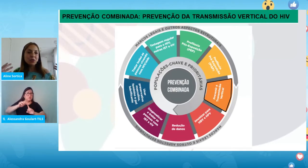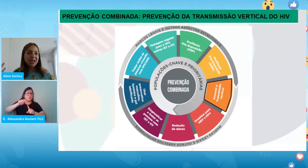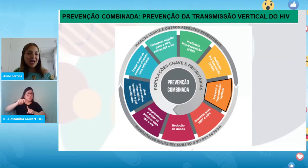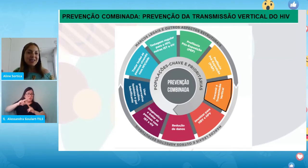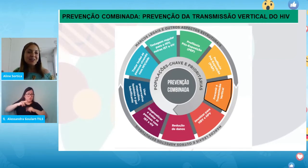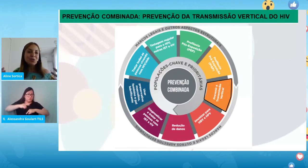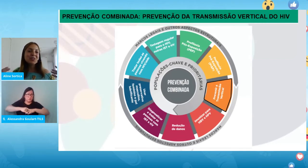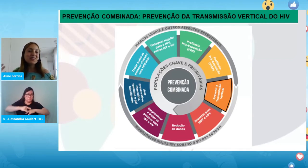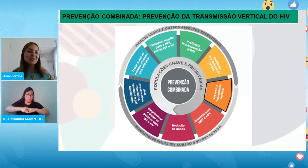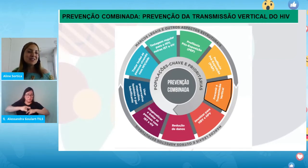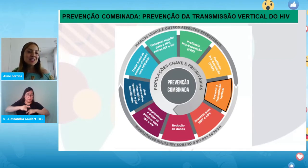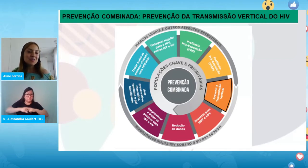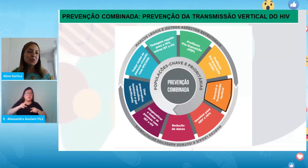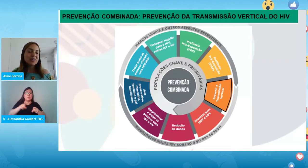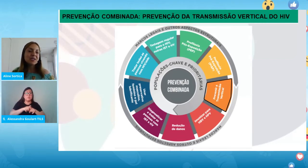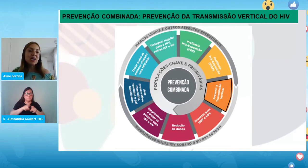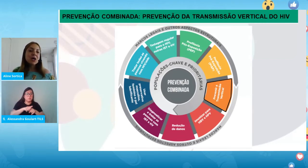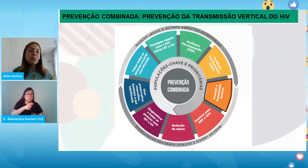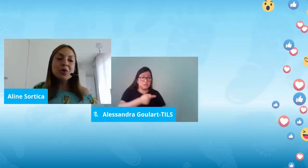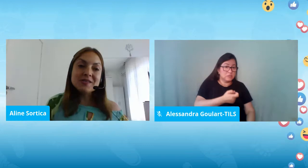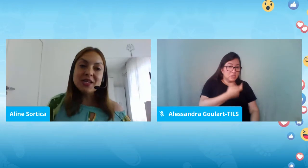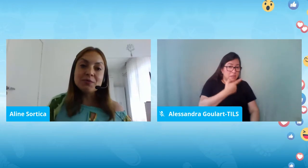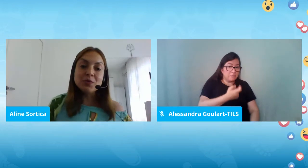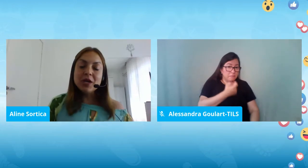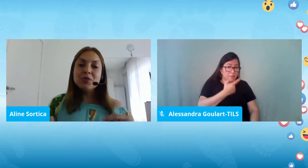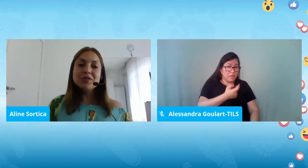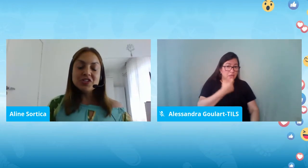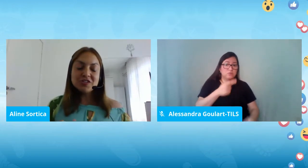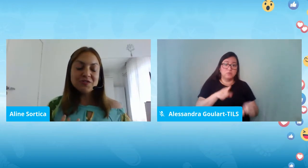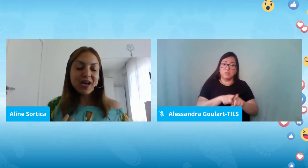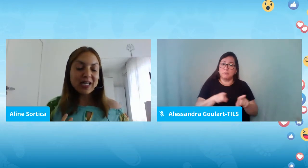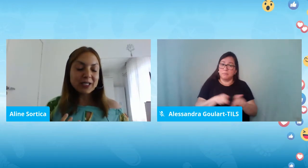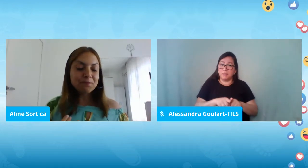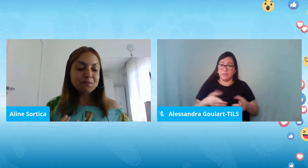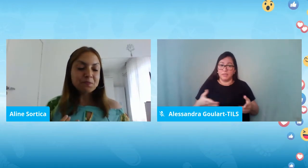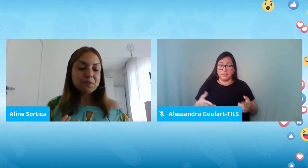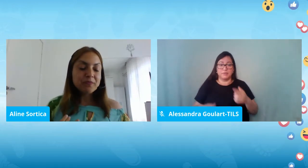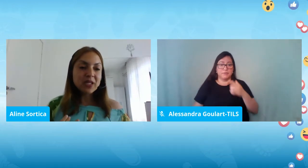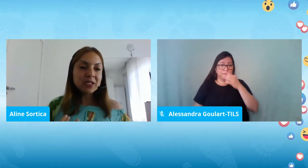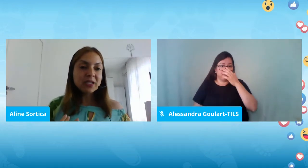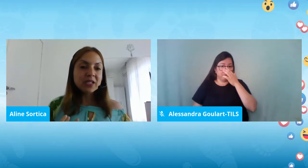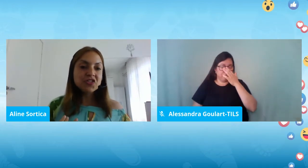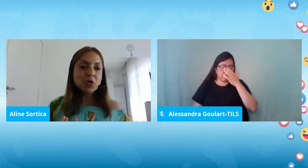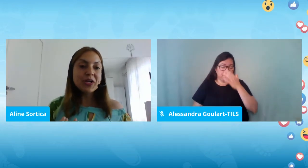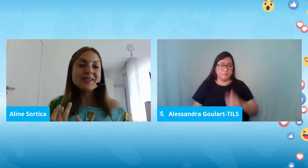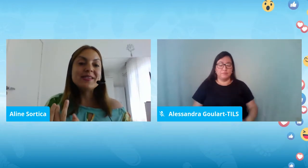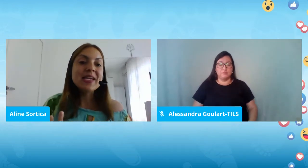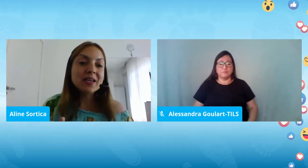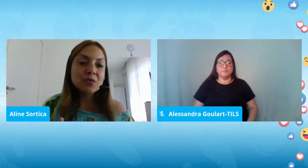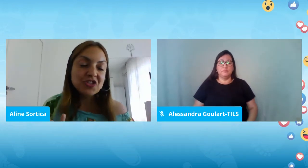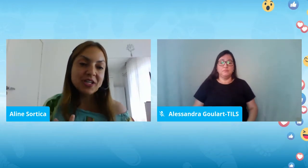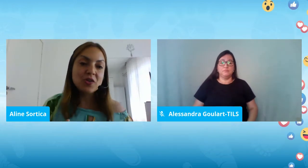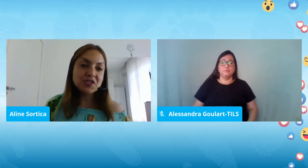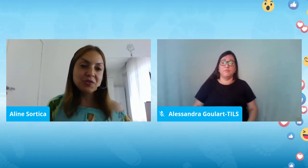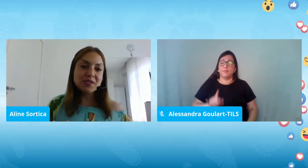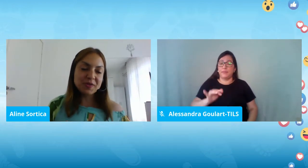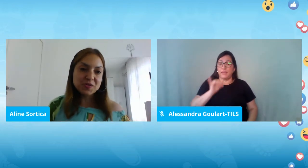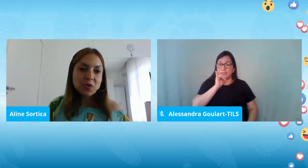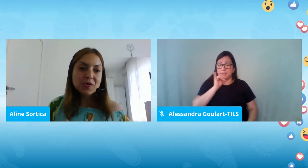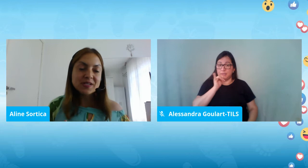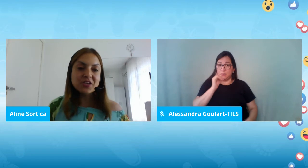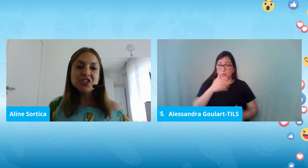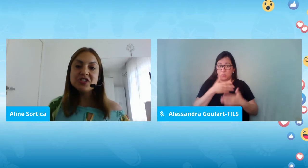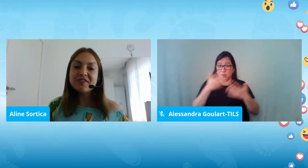a gente precisa olhar, né, todas essas questões. Por exemplo, quando a gente fala de conhecer o diagnóstico